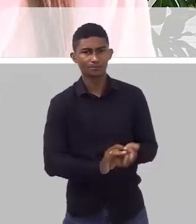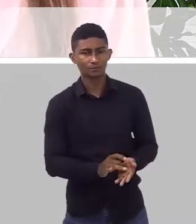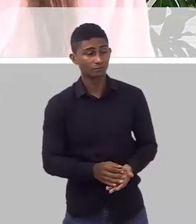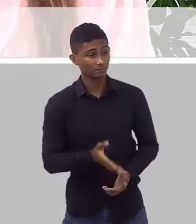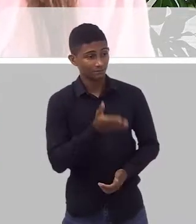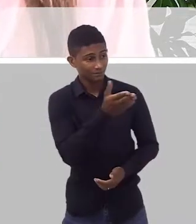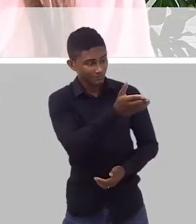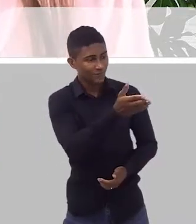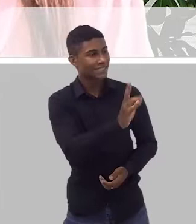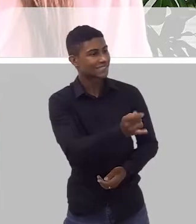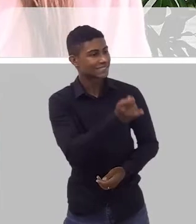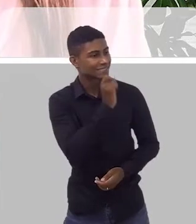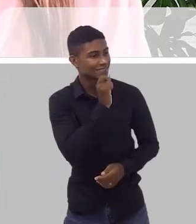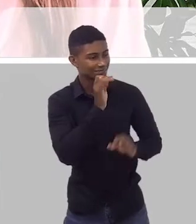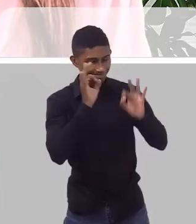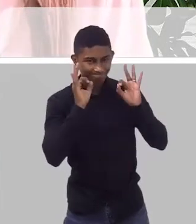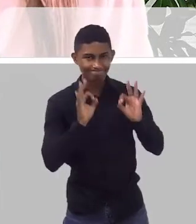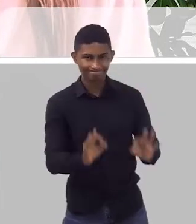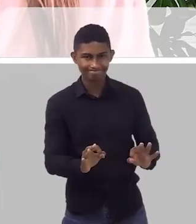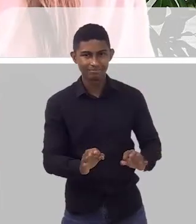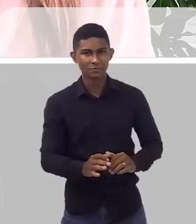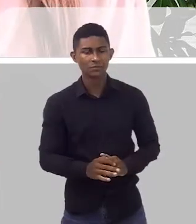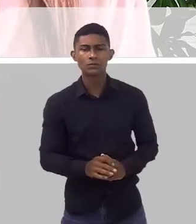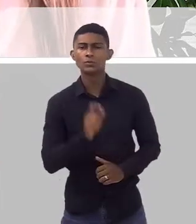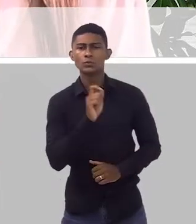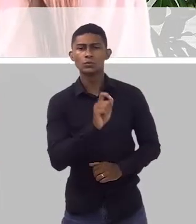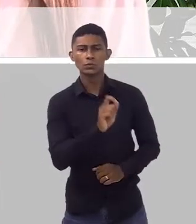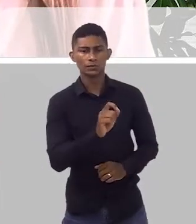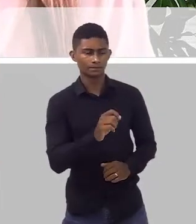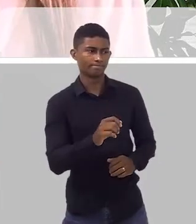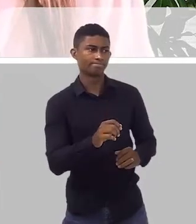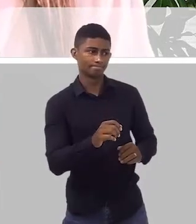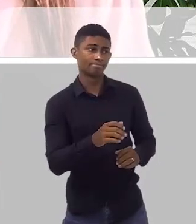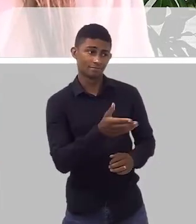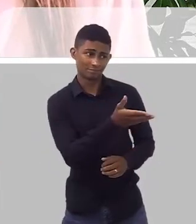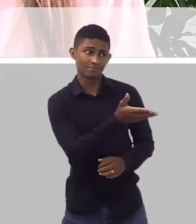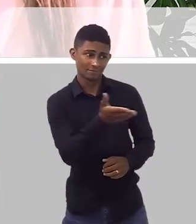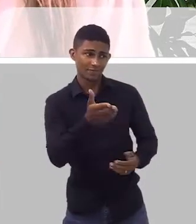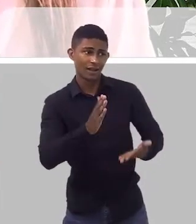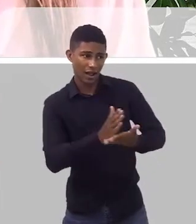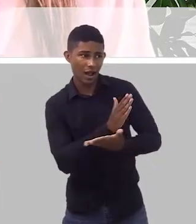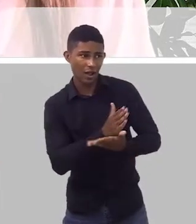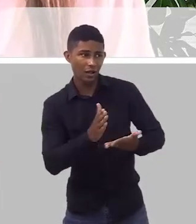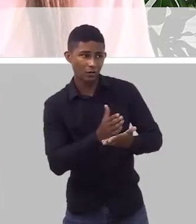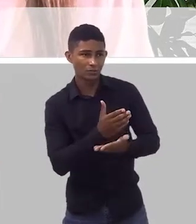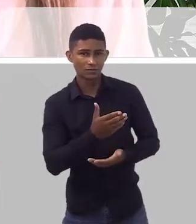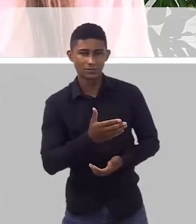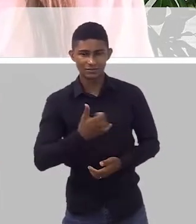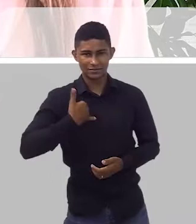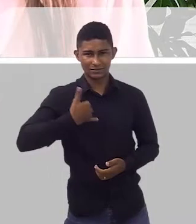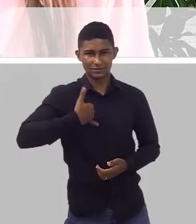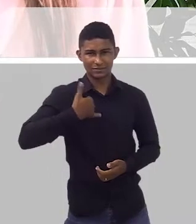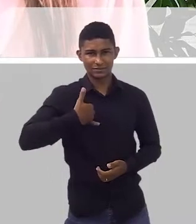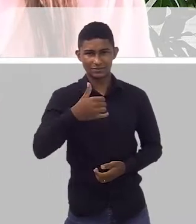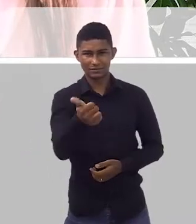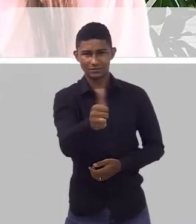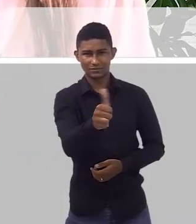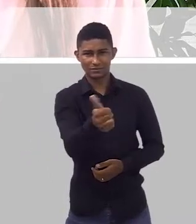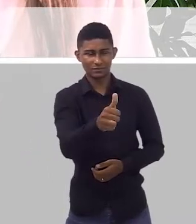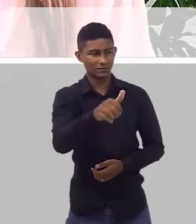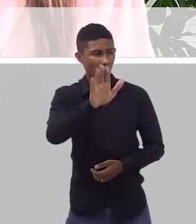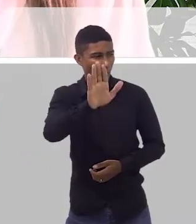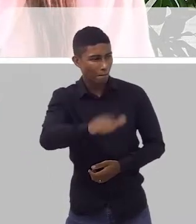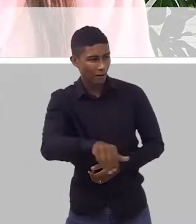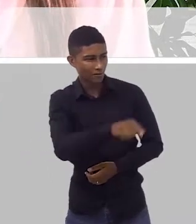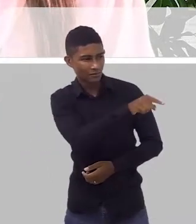que exemplifica bem o que nós comentamos, né, em relação a uma população ainda não vacinada, especialmente os menores de 11 que não